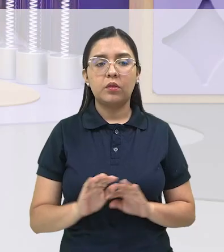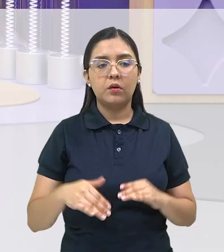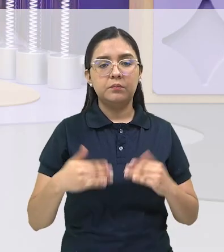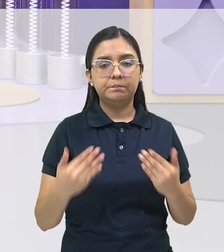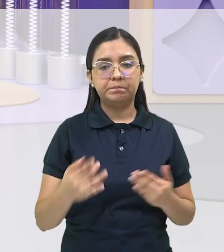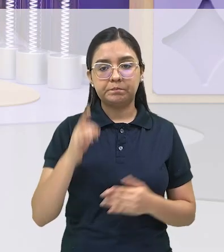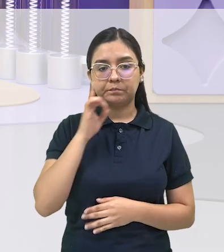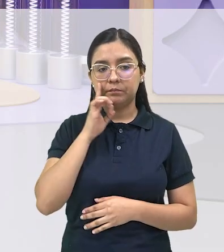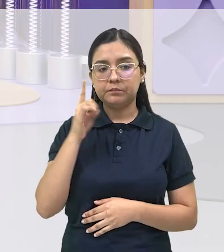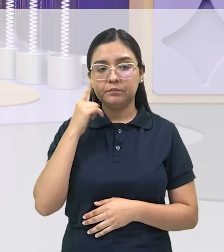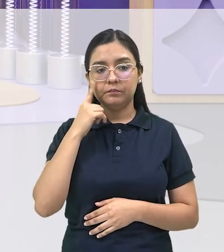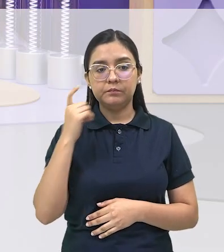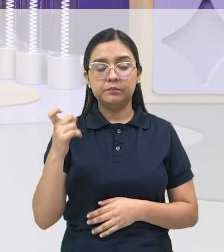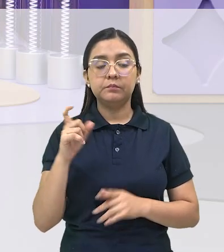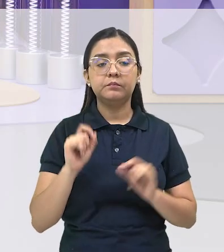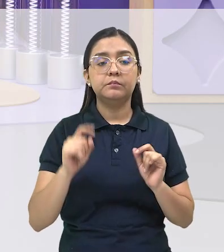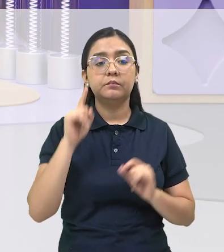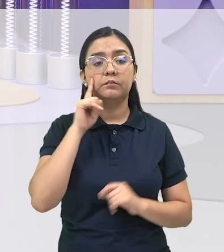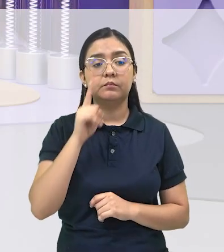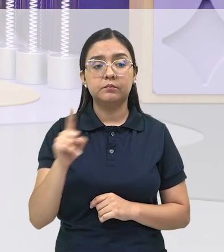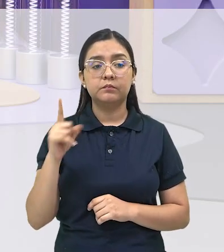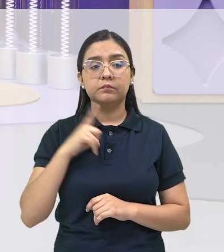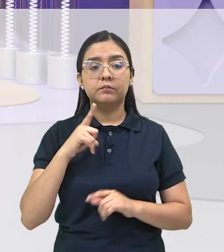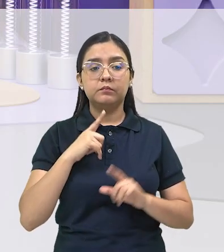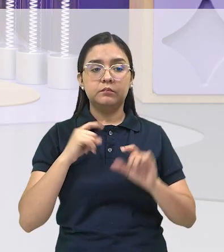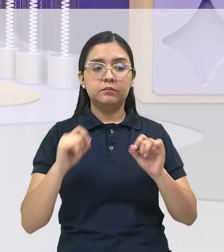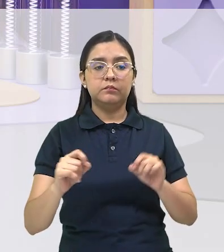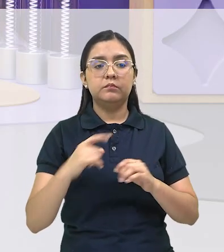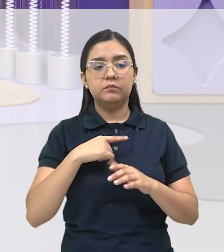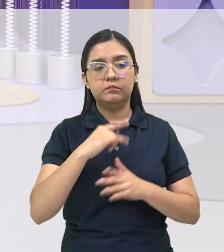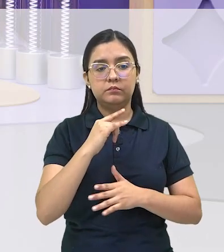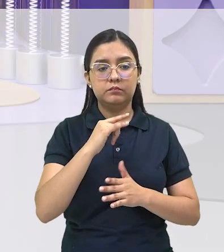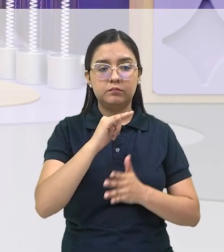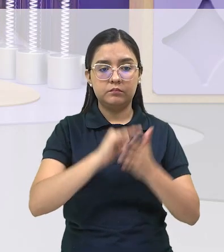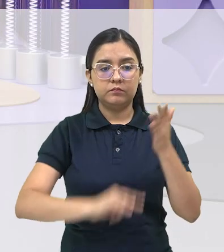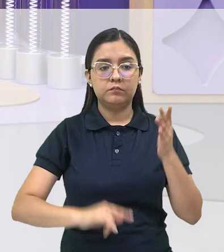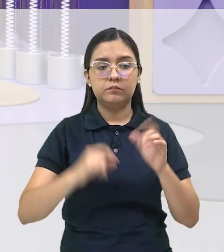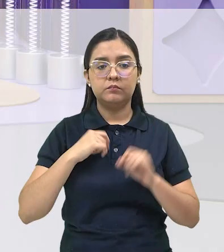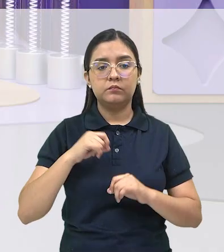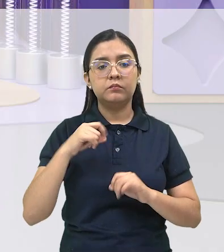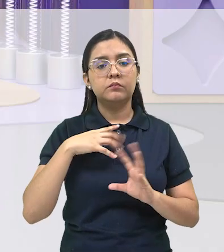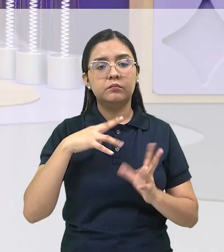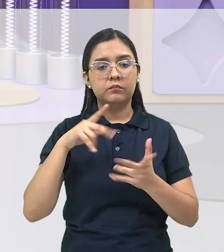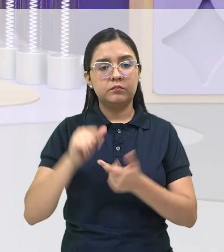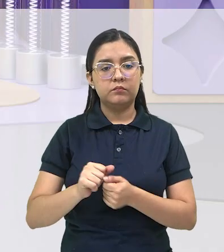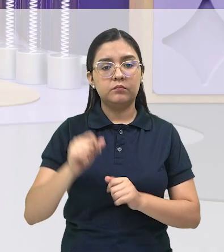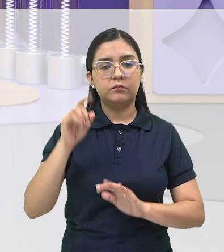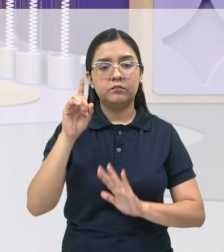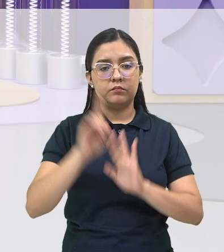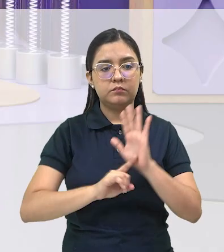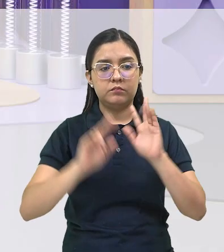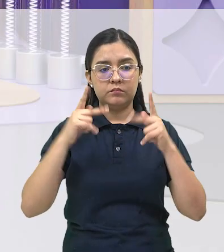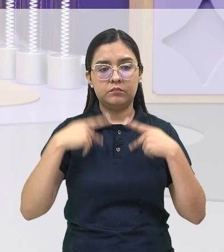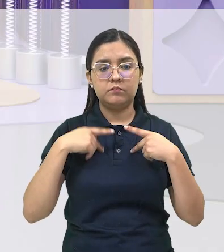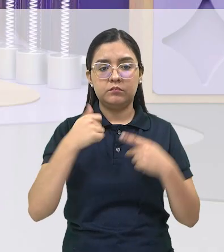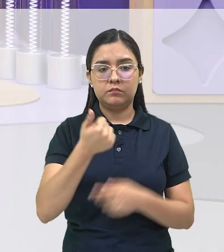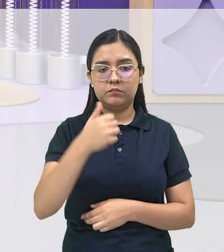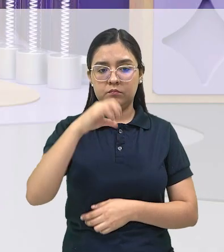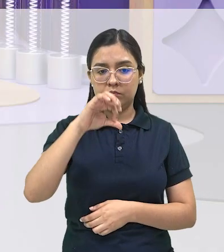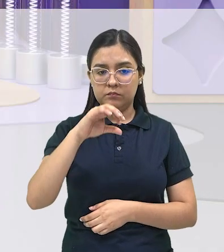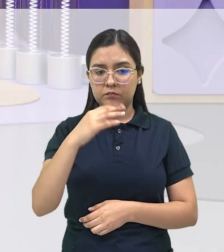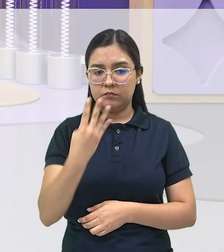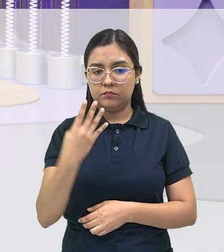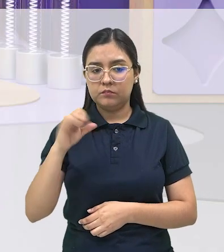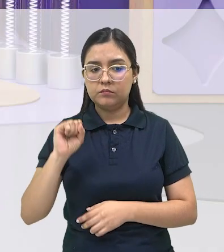que interessante, olha aqui do meu lado, né, a Declaração Universal dos Direitos Humanos, de 1948, no seu